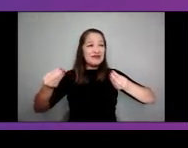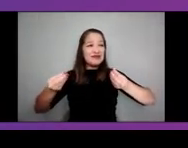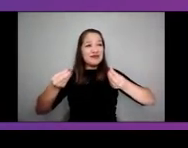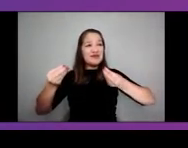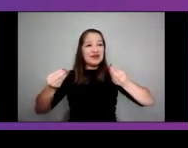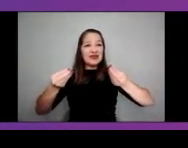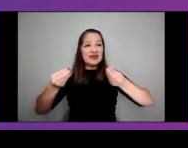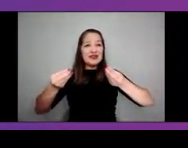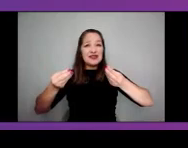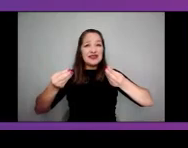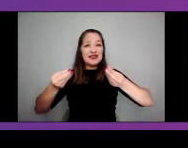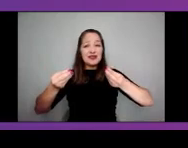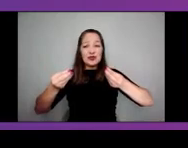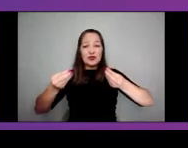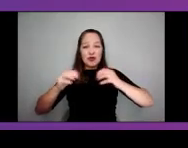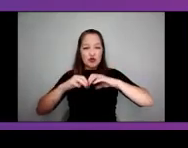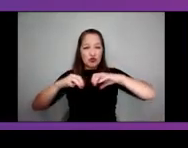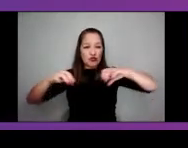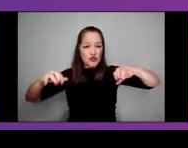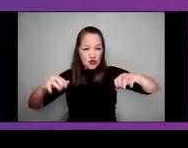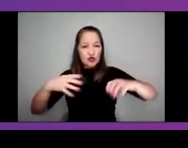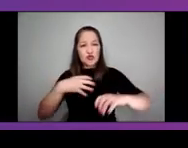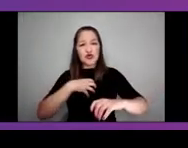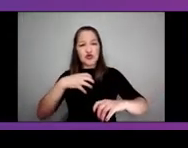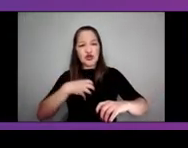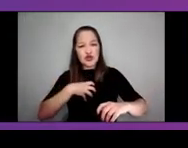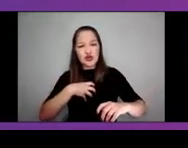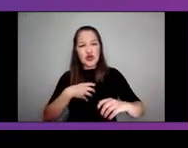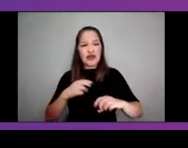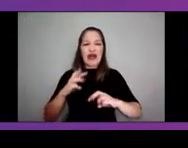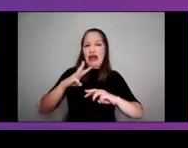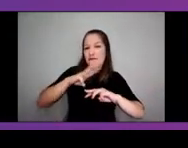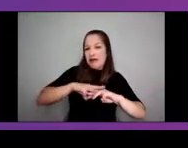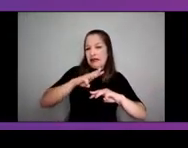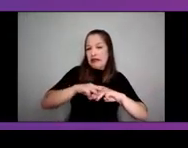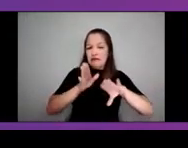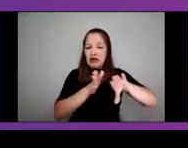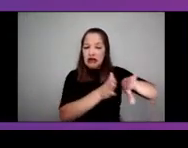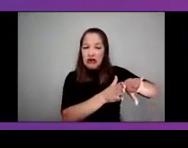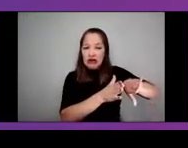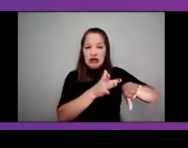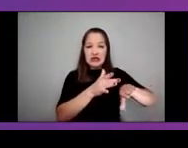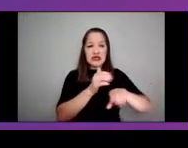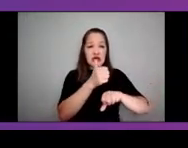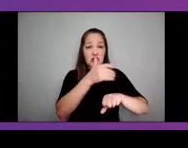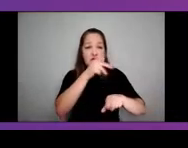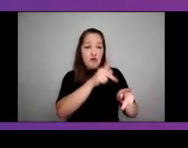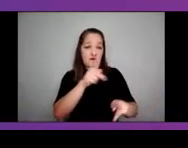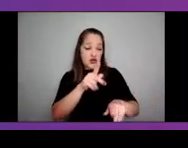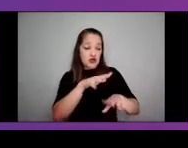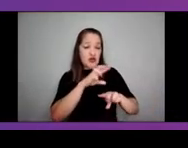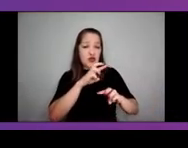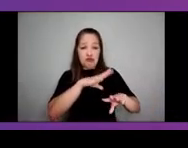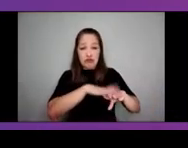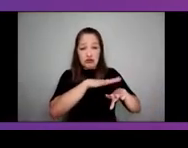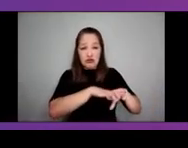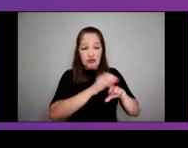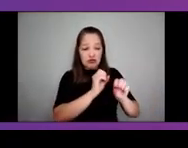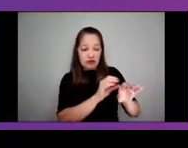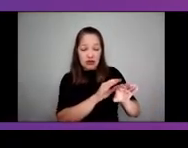muito contundente no sentido de que a matemática matemática que ensina o professor de matemática português ver que